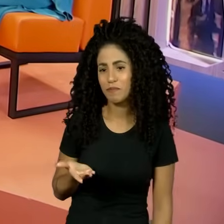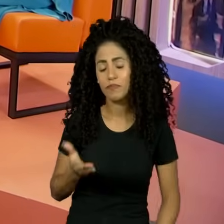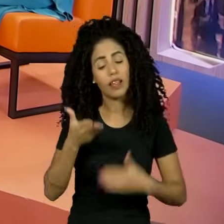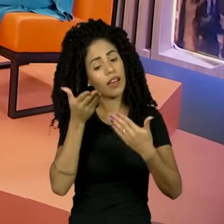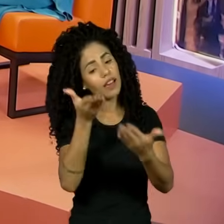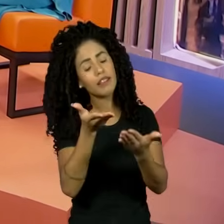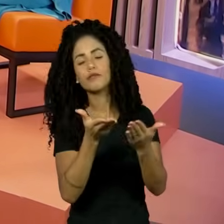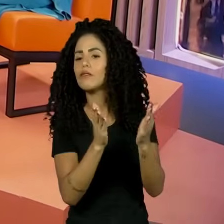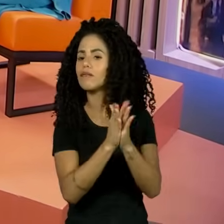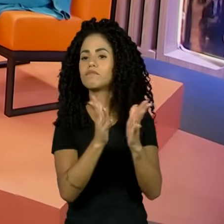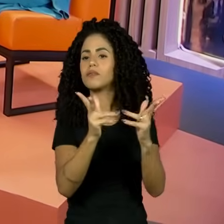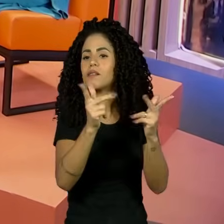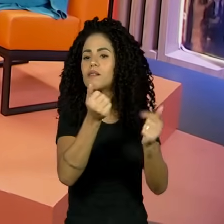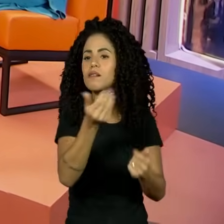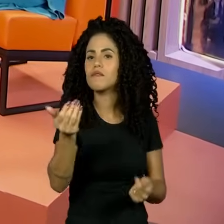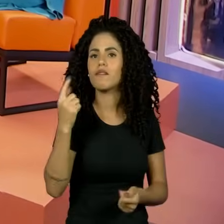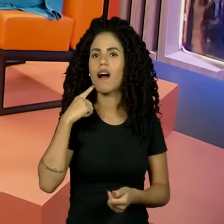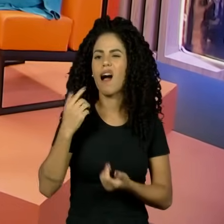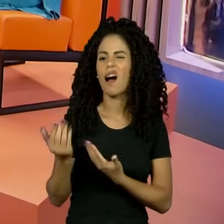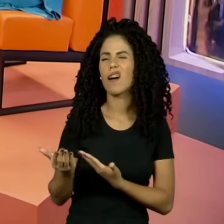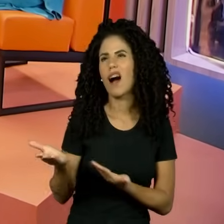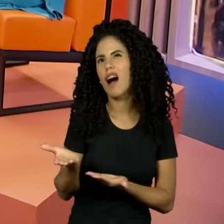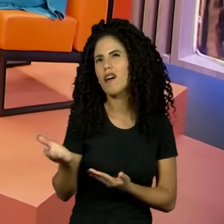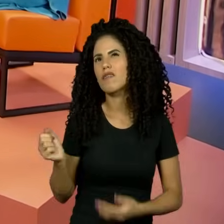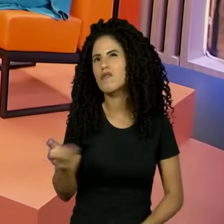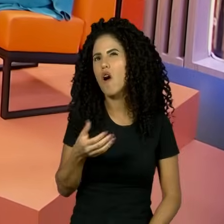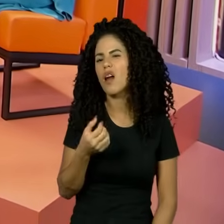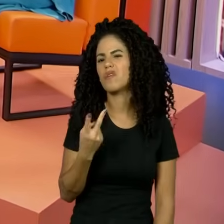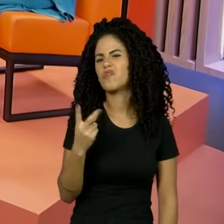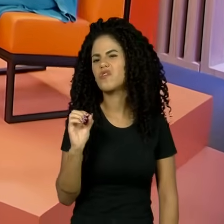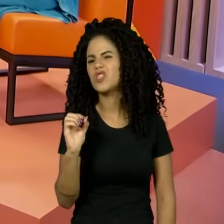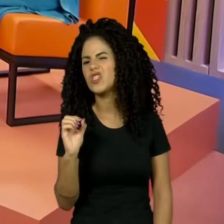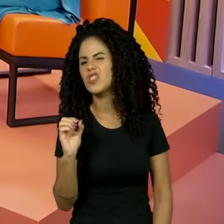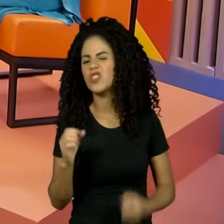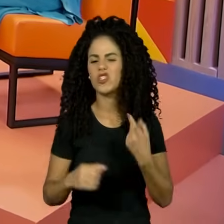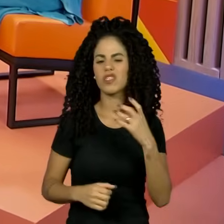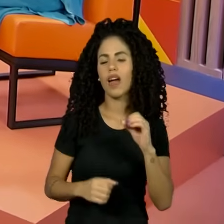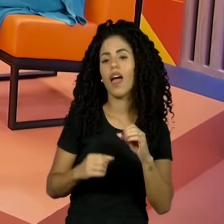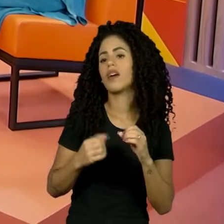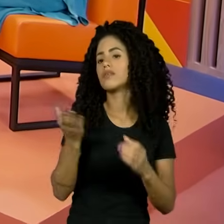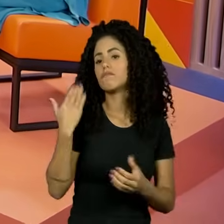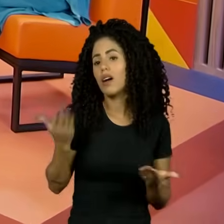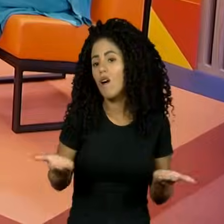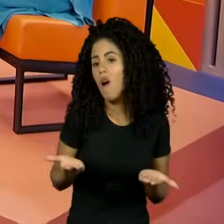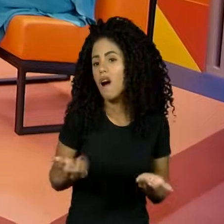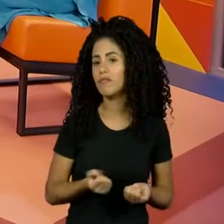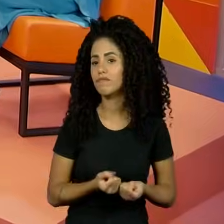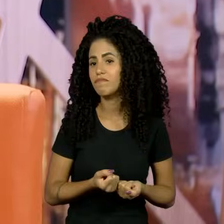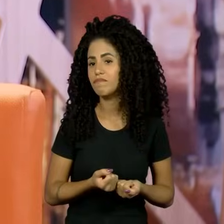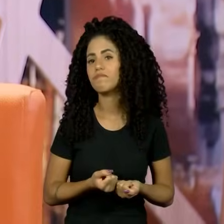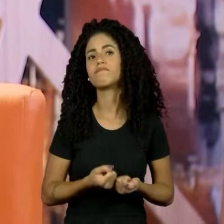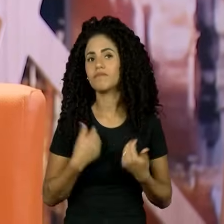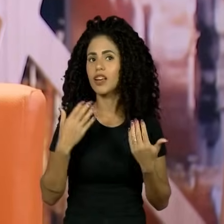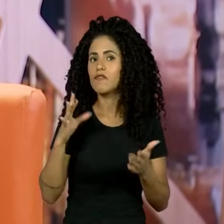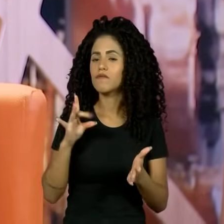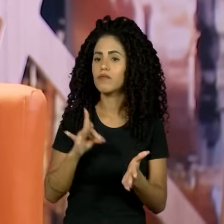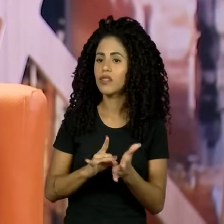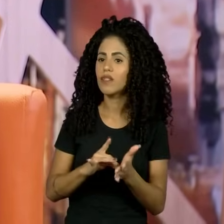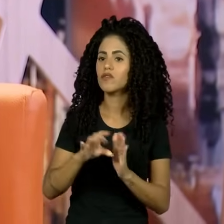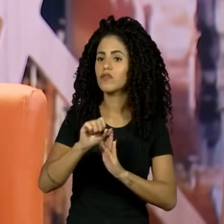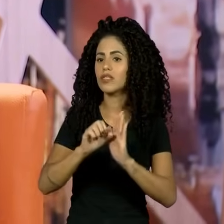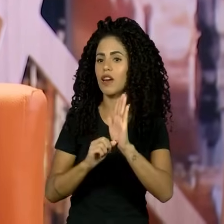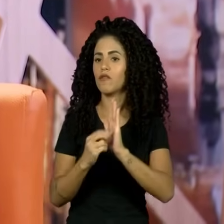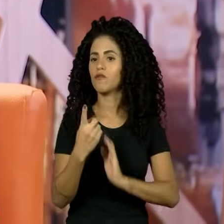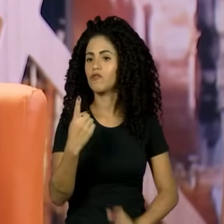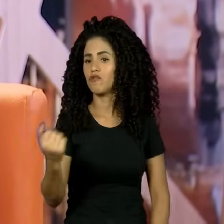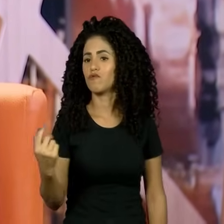fenômeno é um fenômeno recente, de 10, 20 anos atrás, né? Do século XXI. Sim. Do século XXI,